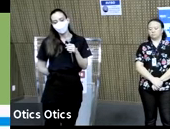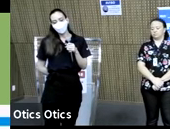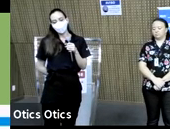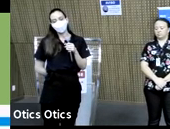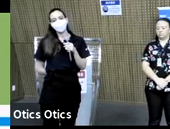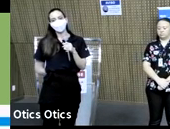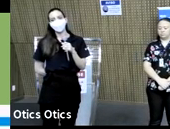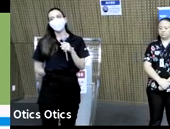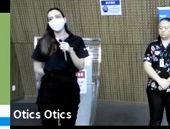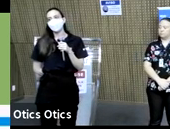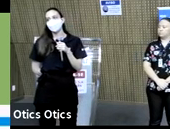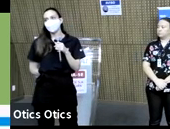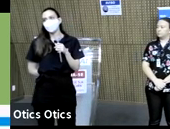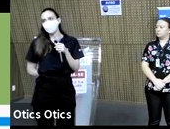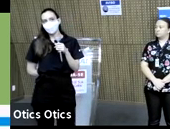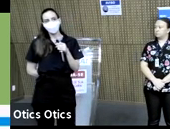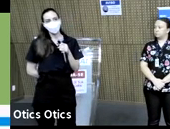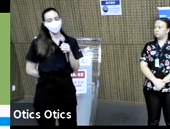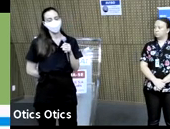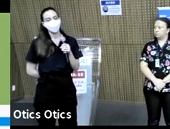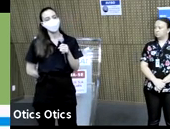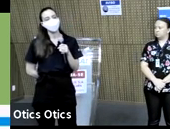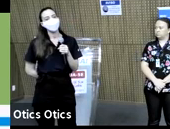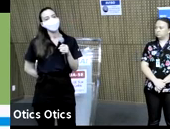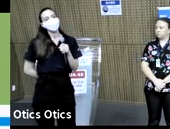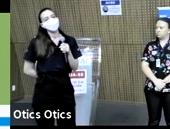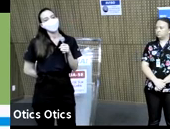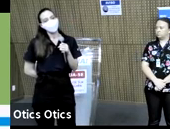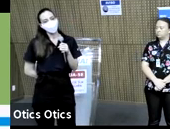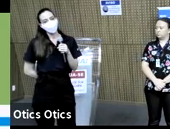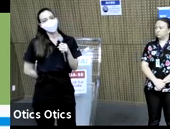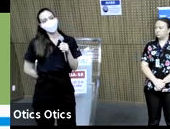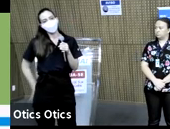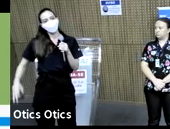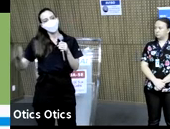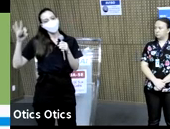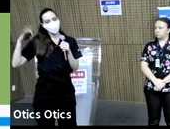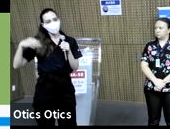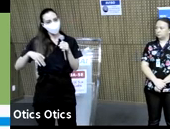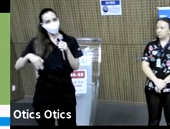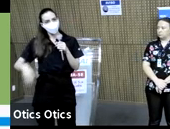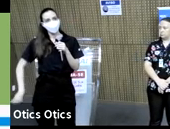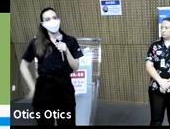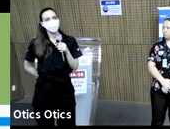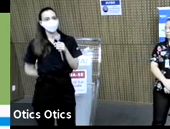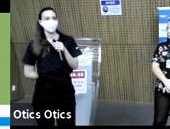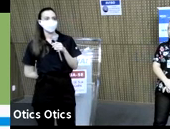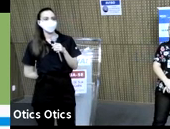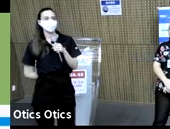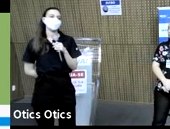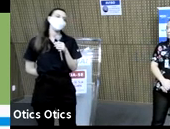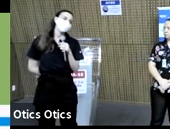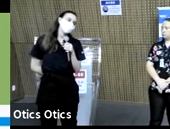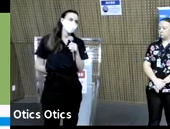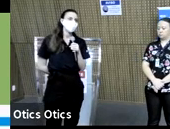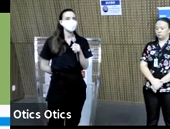melhorar, porque ele não está na página que geralmente a gente acompanha, que faz o IMC e já faz todos os dados, então a gente tem